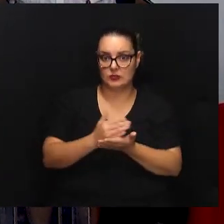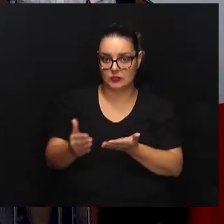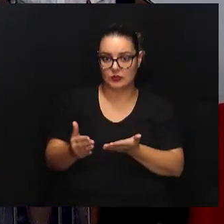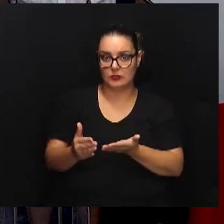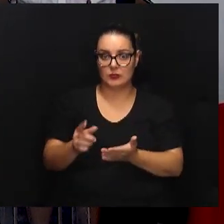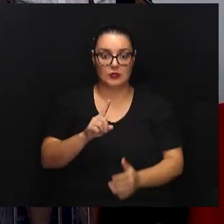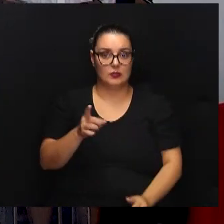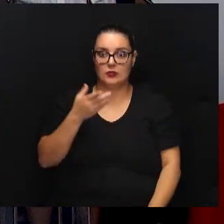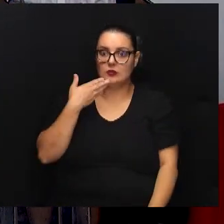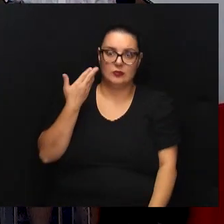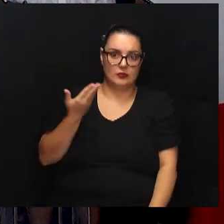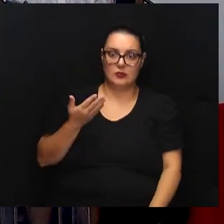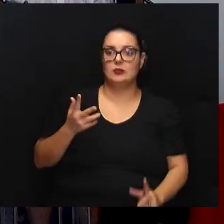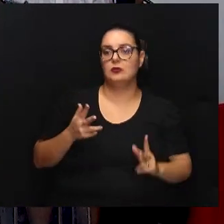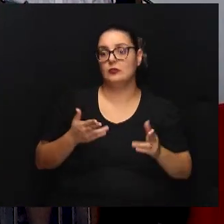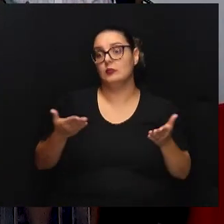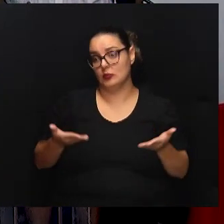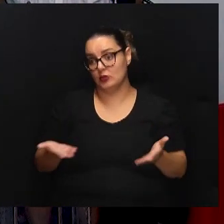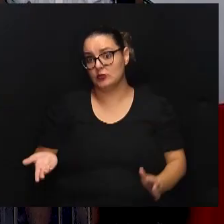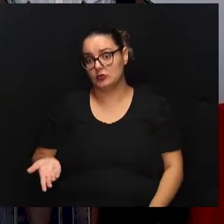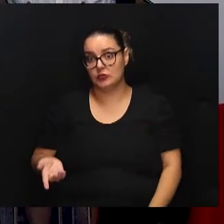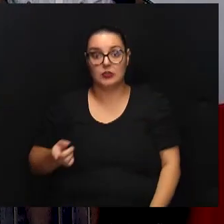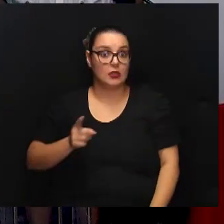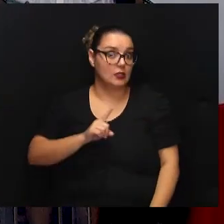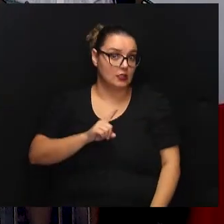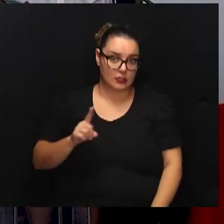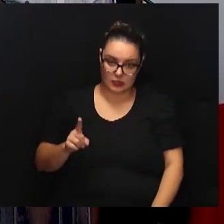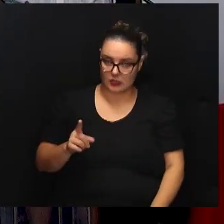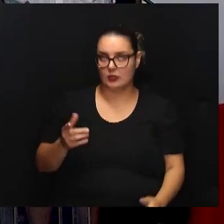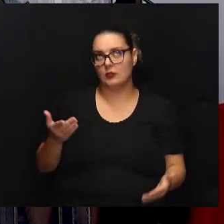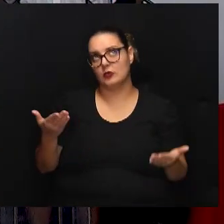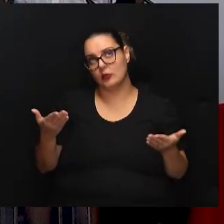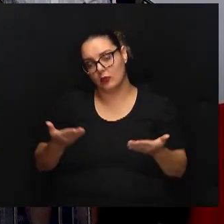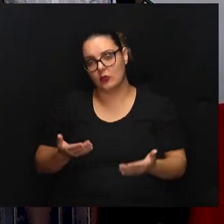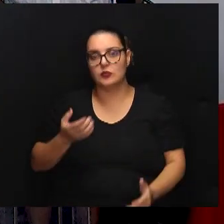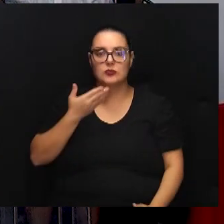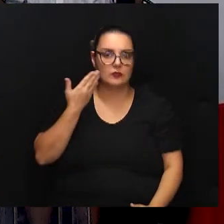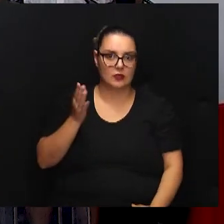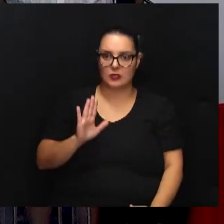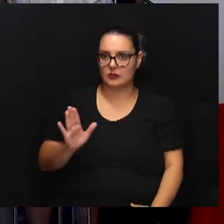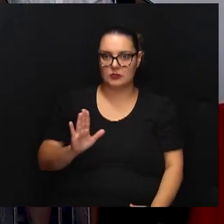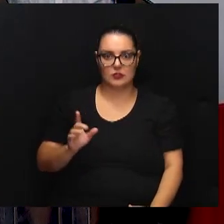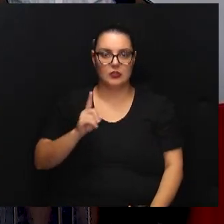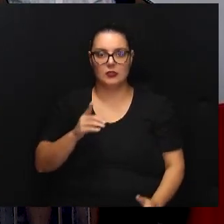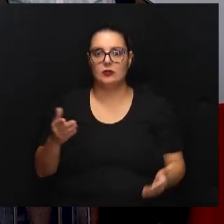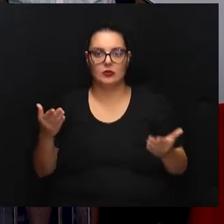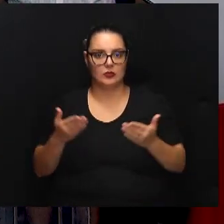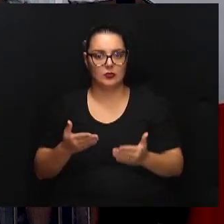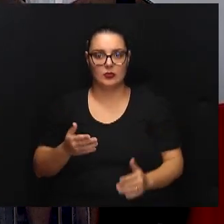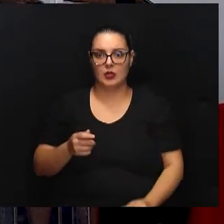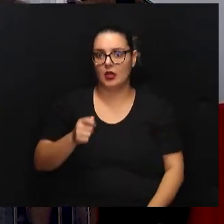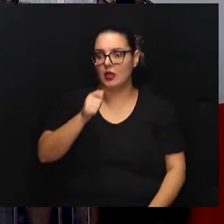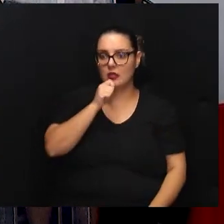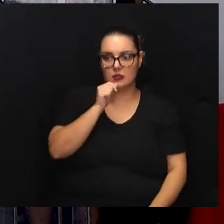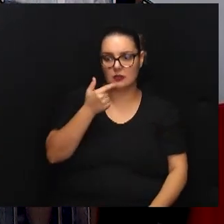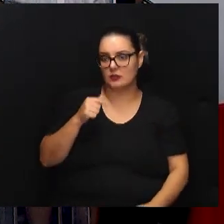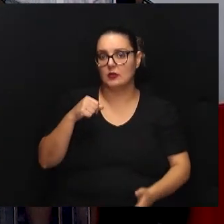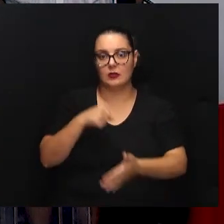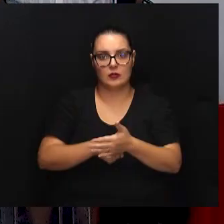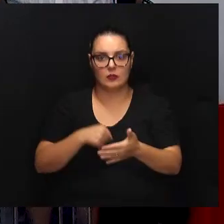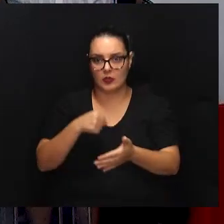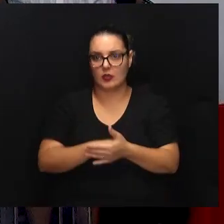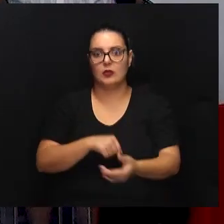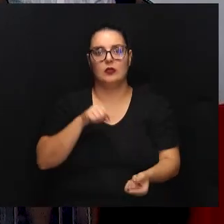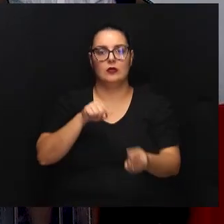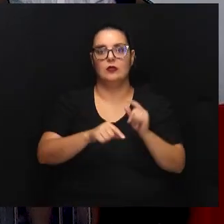Mas, no começo, não era fácil como é hoje. Não que hoje continue sendo fácil, não que hoje a